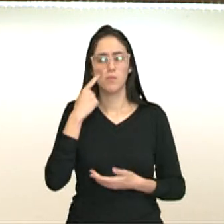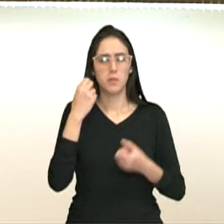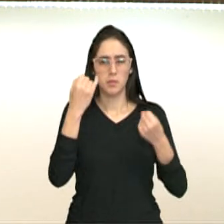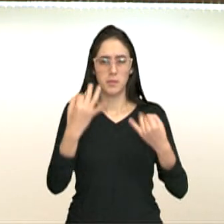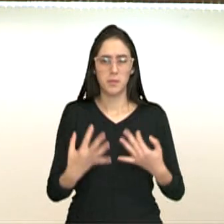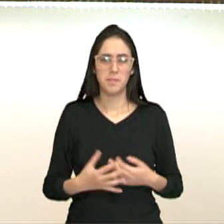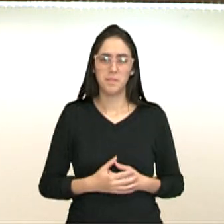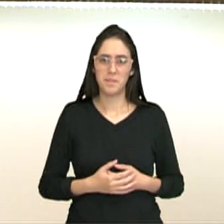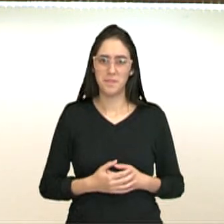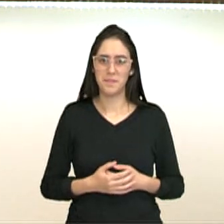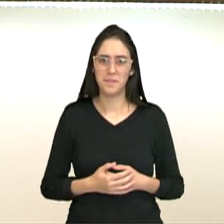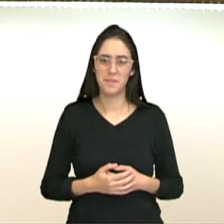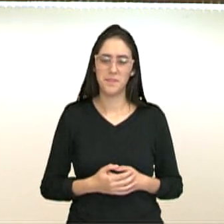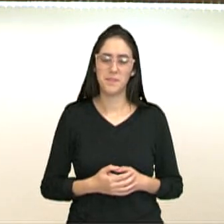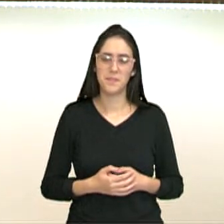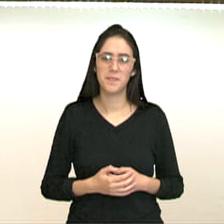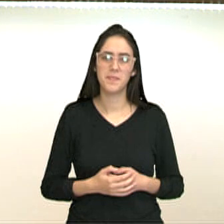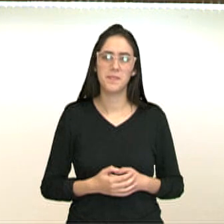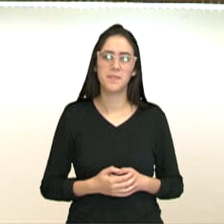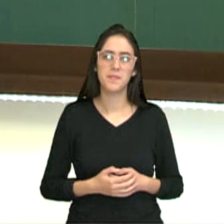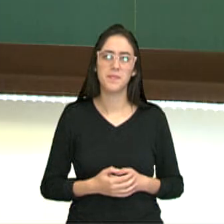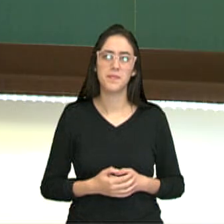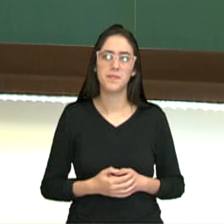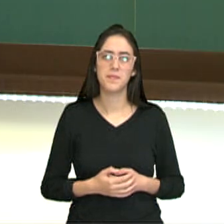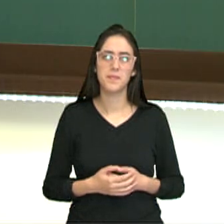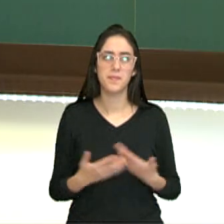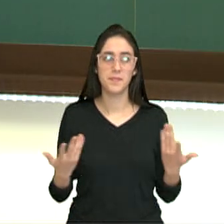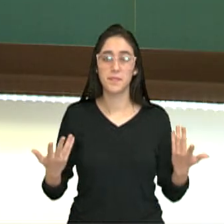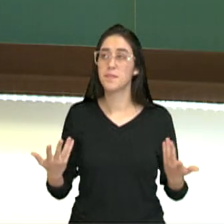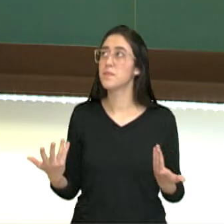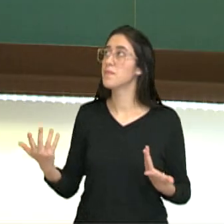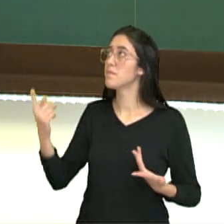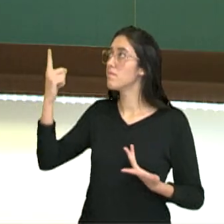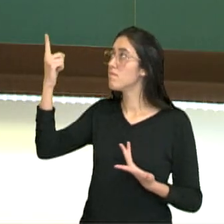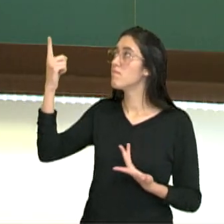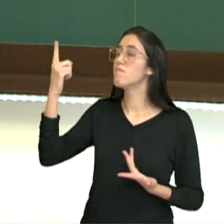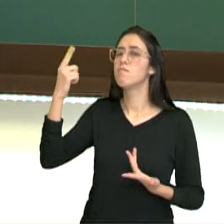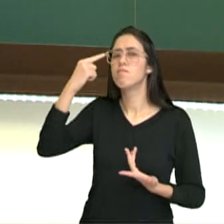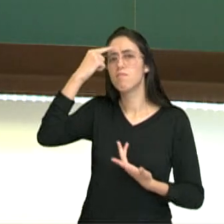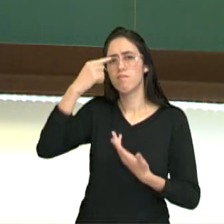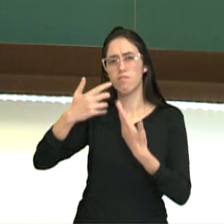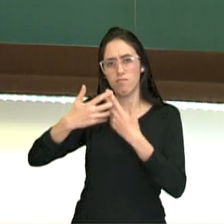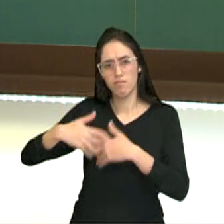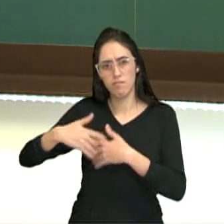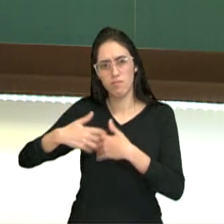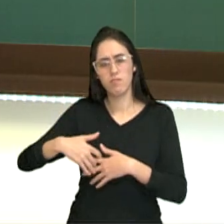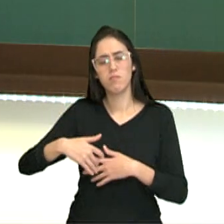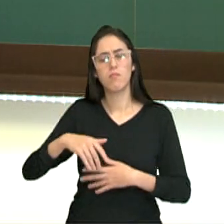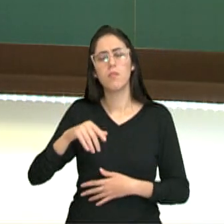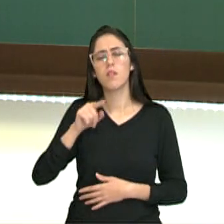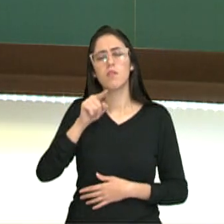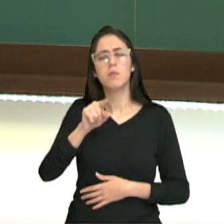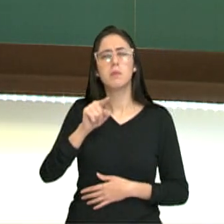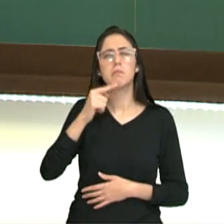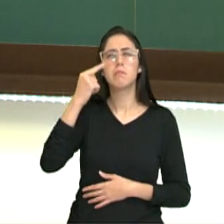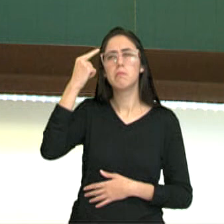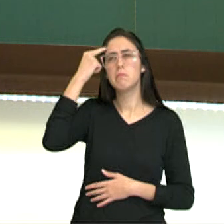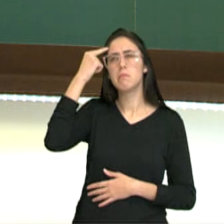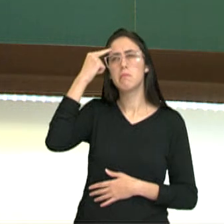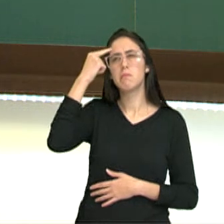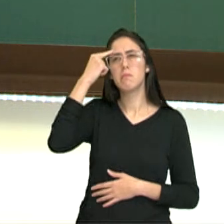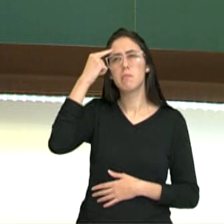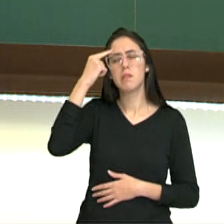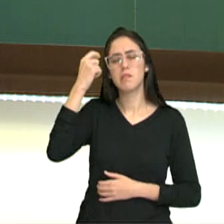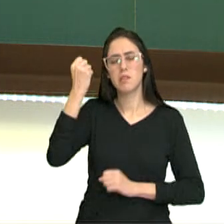agora. Bom, aqui nós temos uma primeira reflexão. Então, o que vem em sua mente quando você pensa